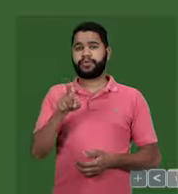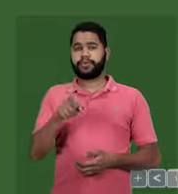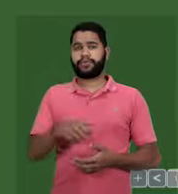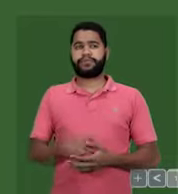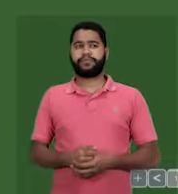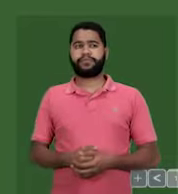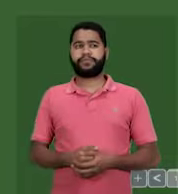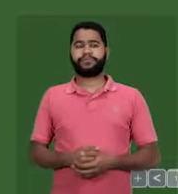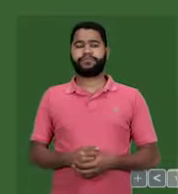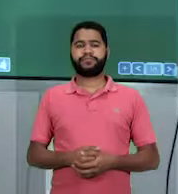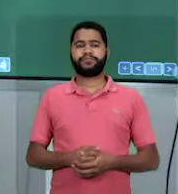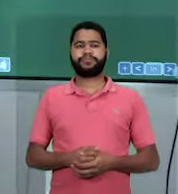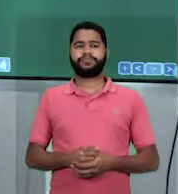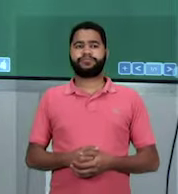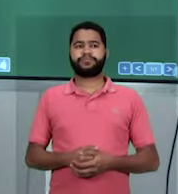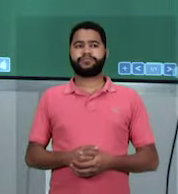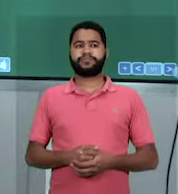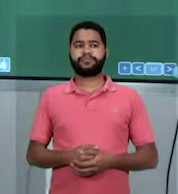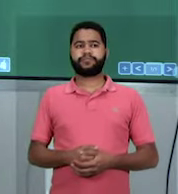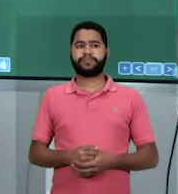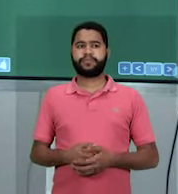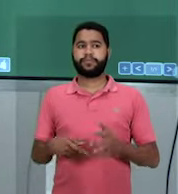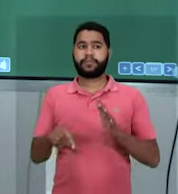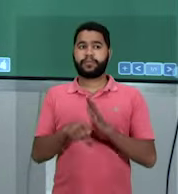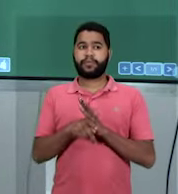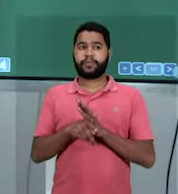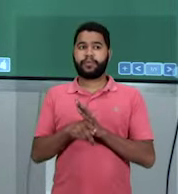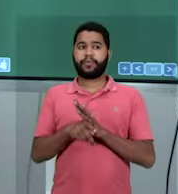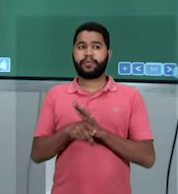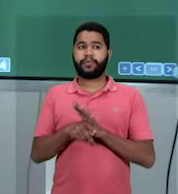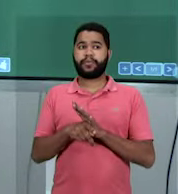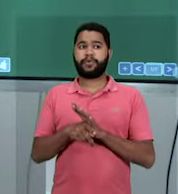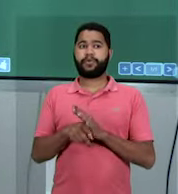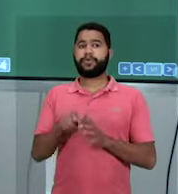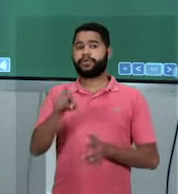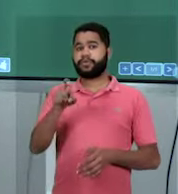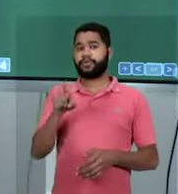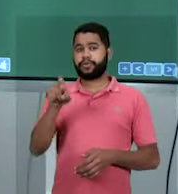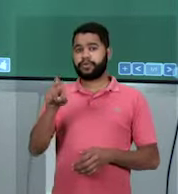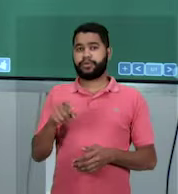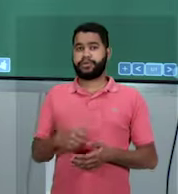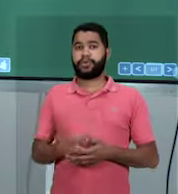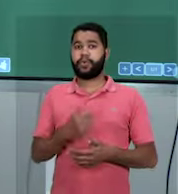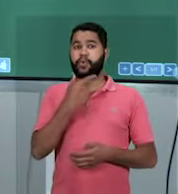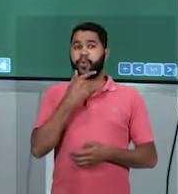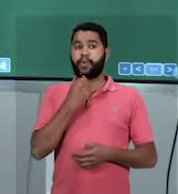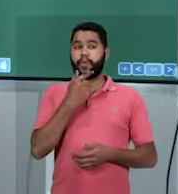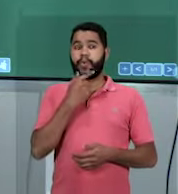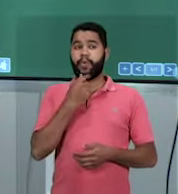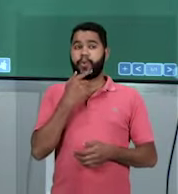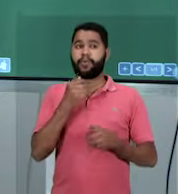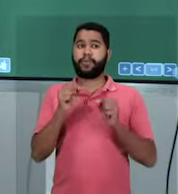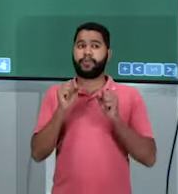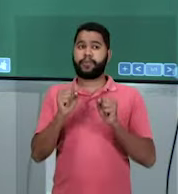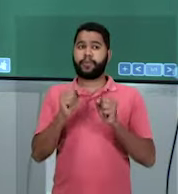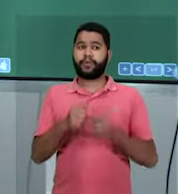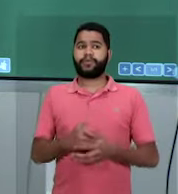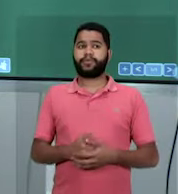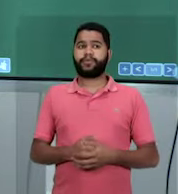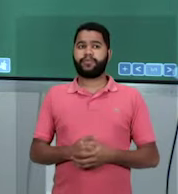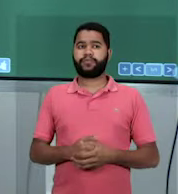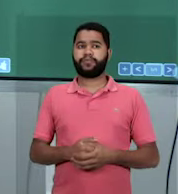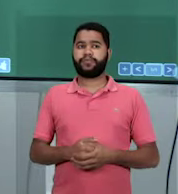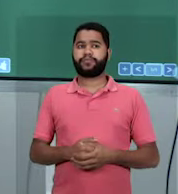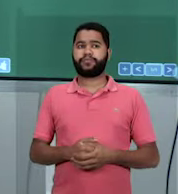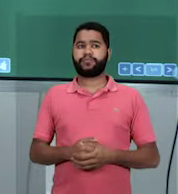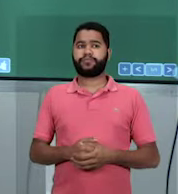cromossomo Y, porque ela veio de uma célula XX. Já o homem, ele pode mandar